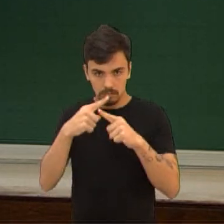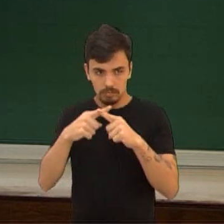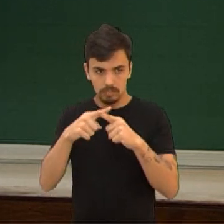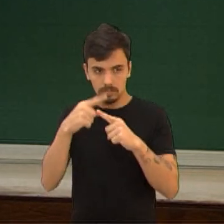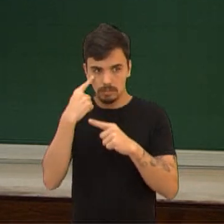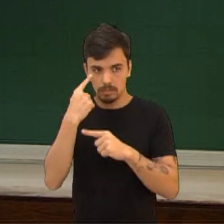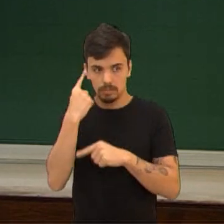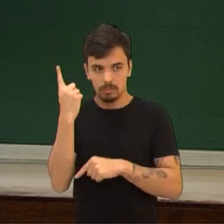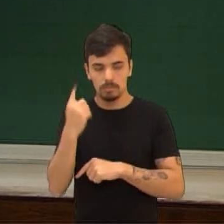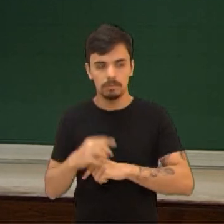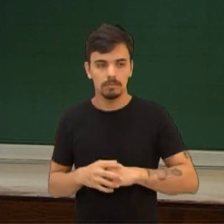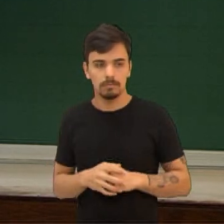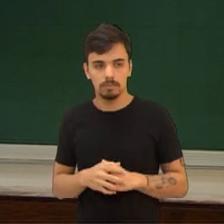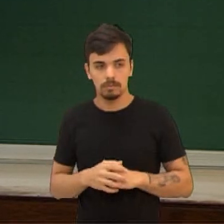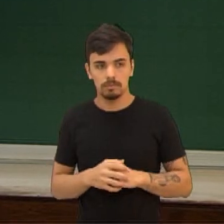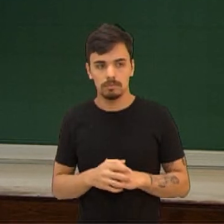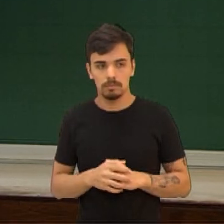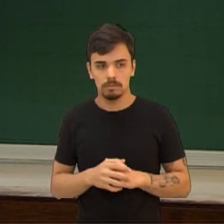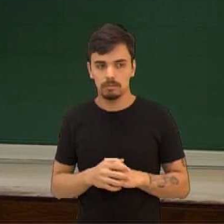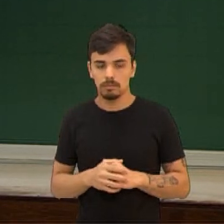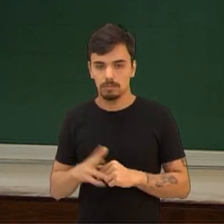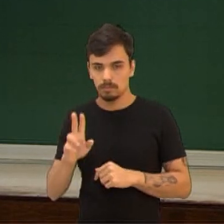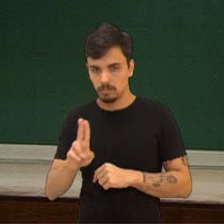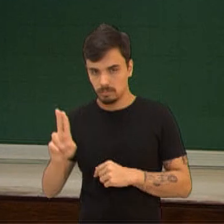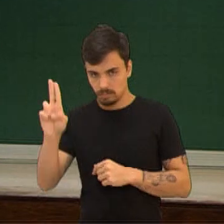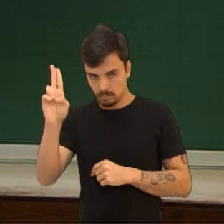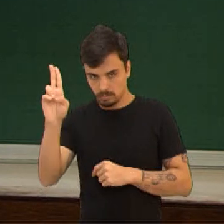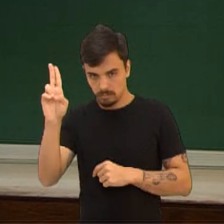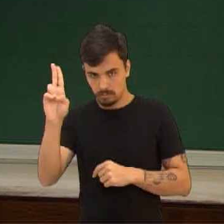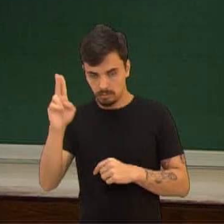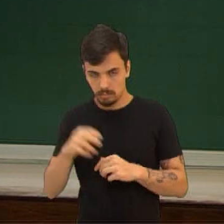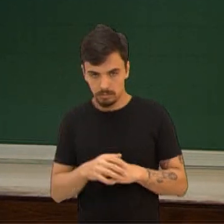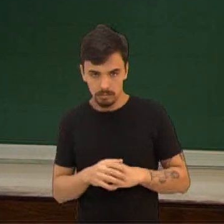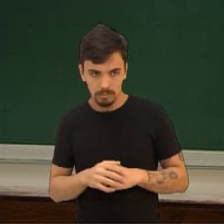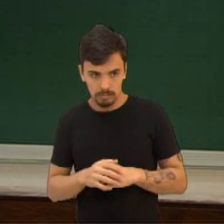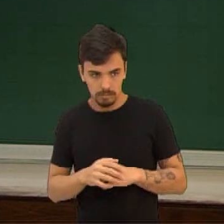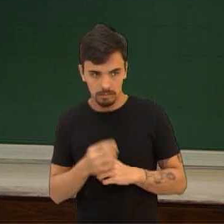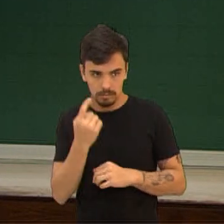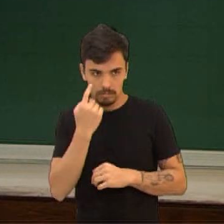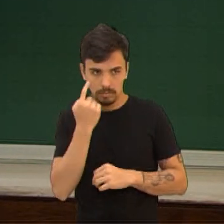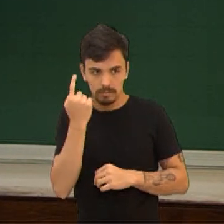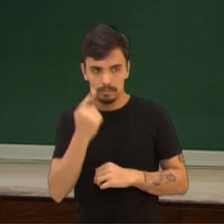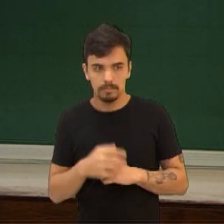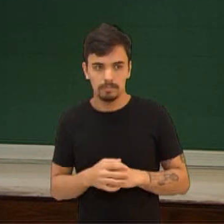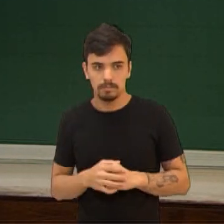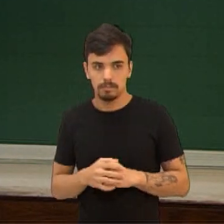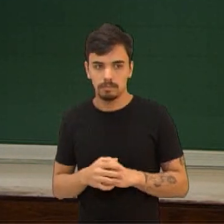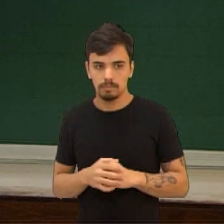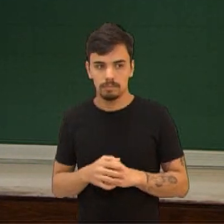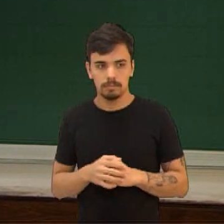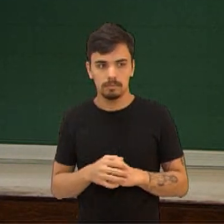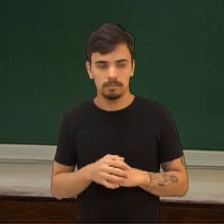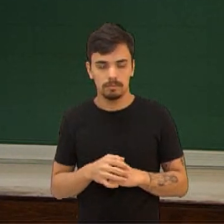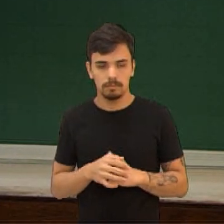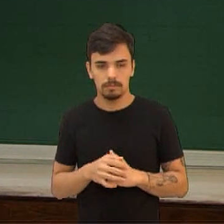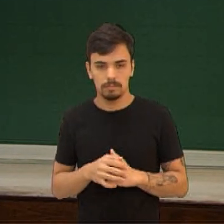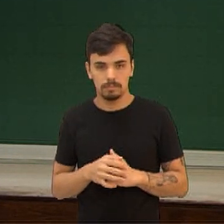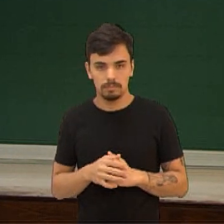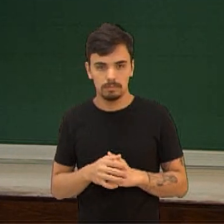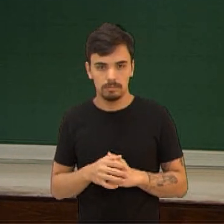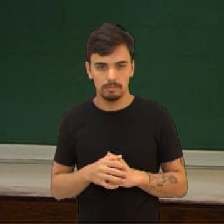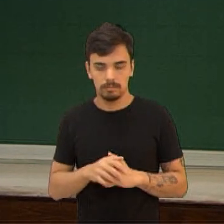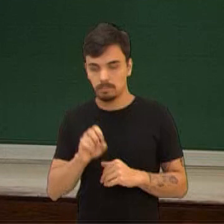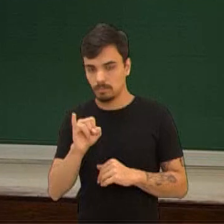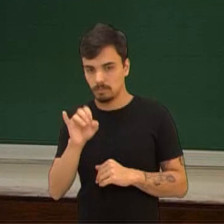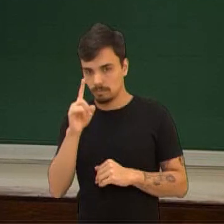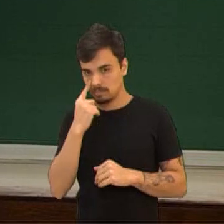tensão associada a essa carga. Então, você tem que olhar o par de coordenadas aqui, Q2 com U2, né? Nesse